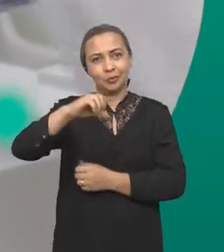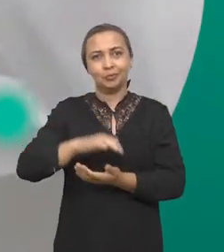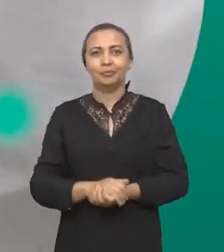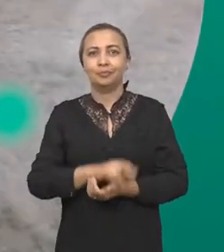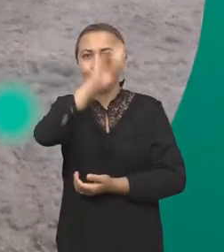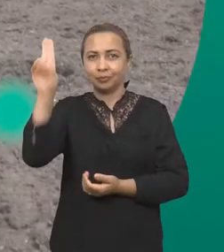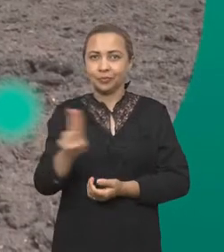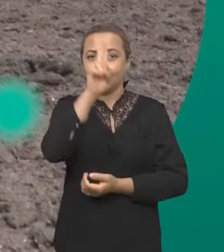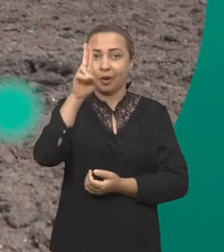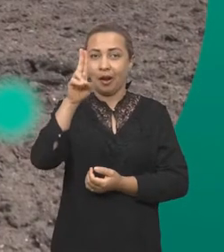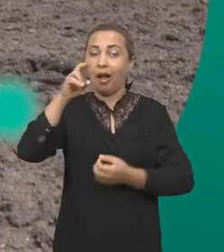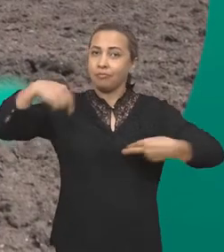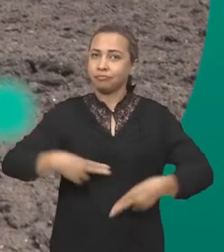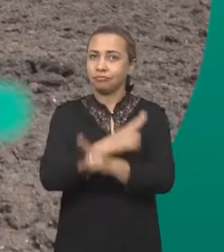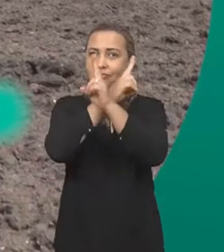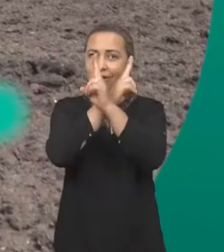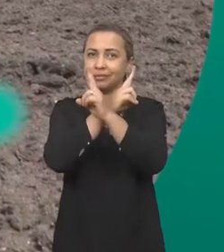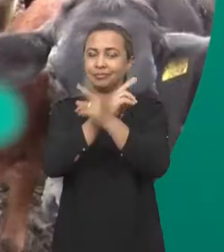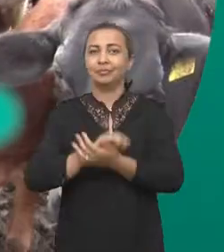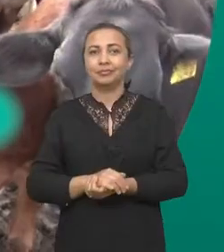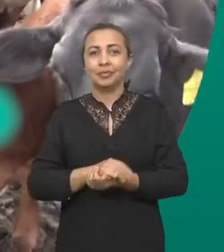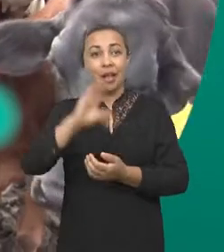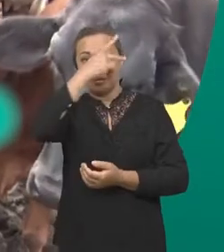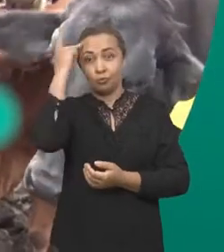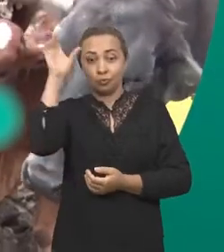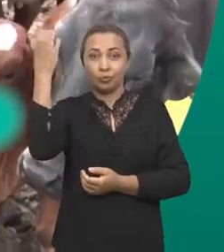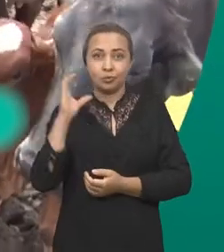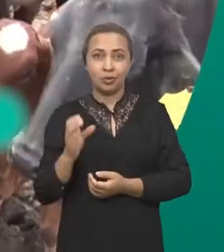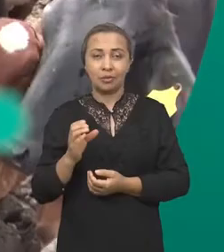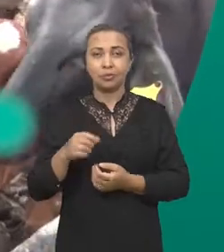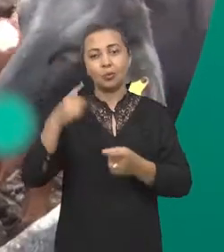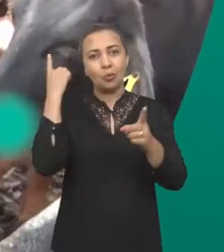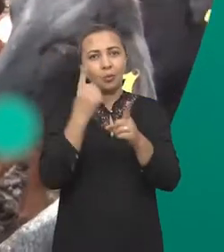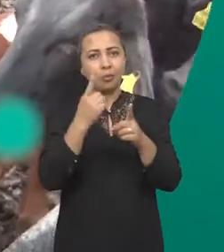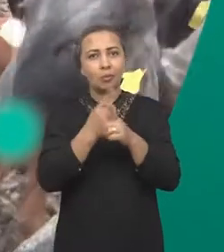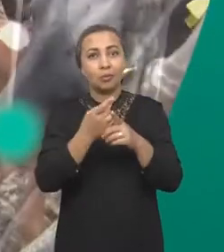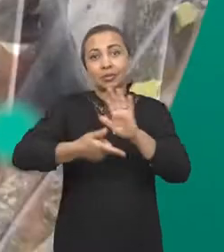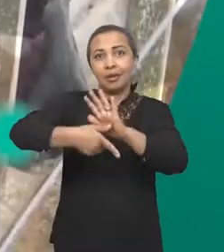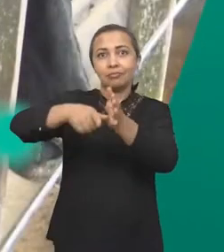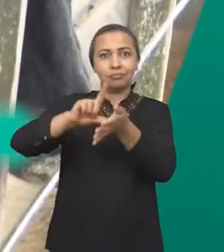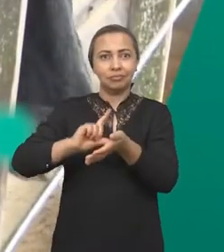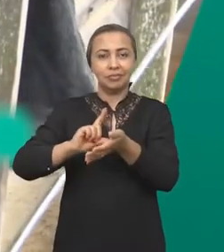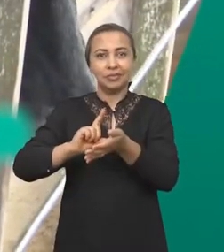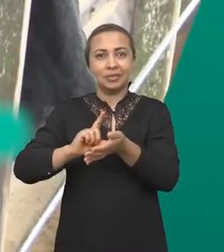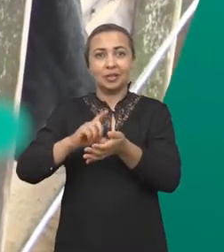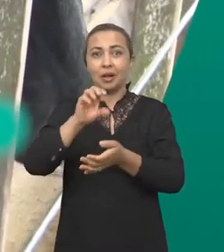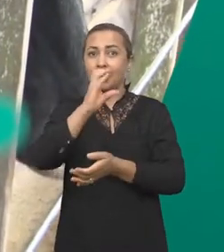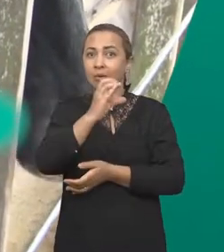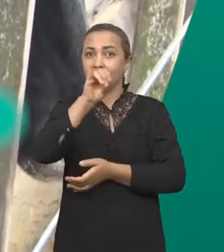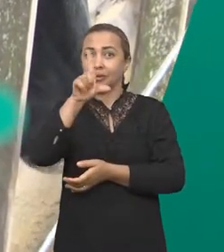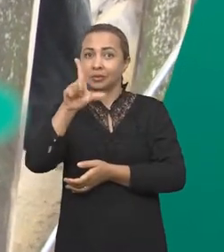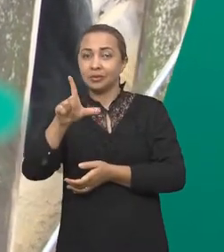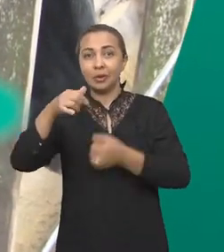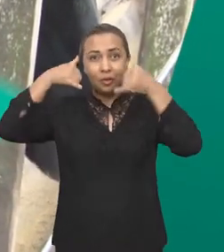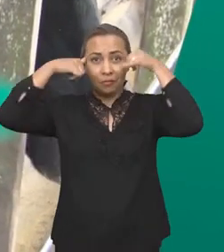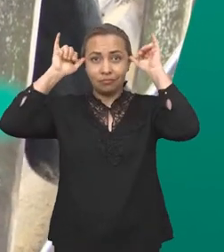Covid-19. Na Universidade Estadual do Sudoeste da Bahia, os cientistas conseguem detectar antecipadamente o